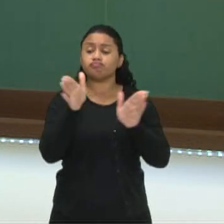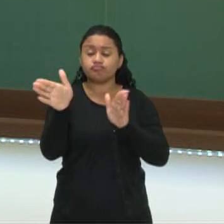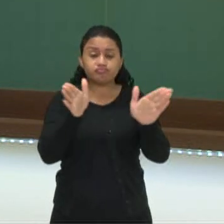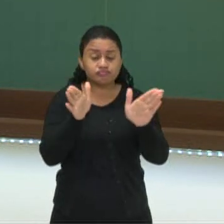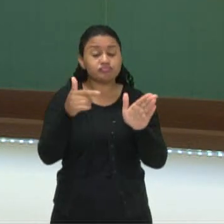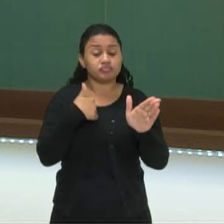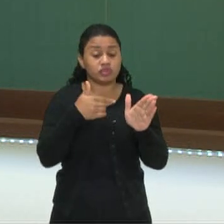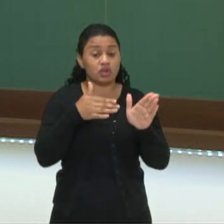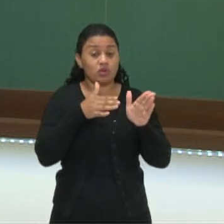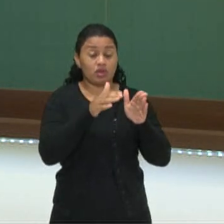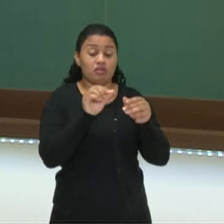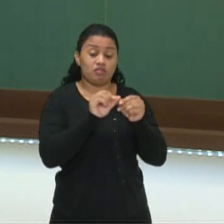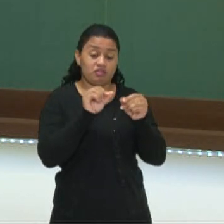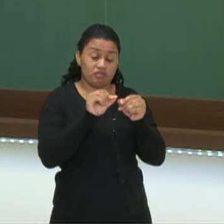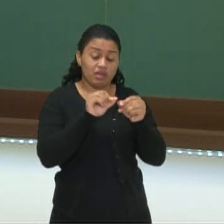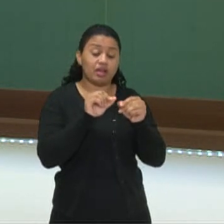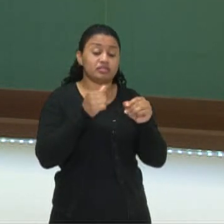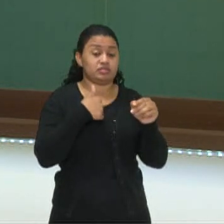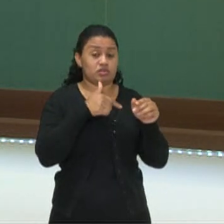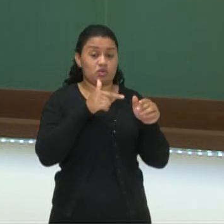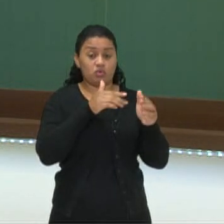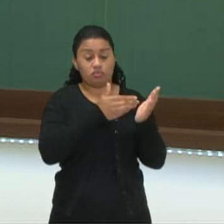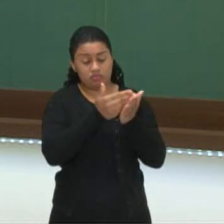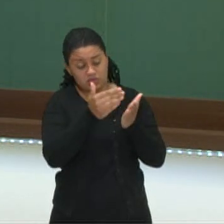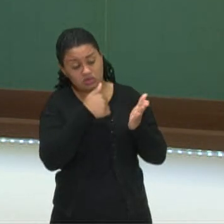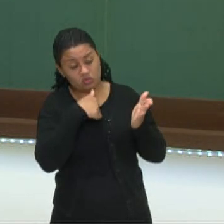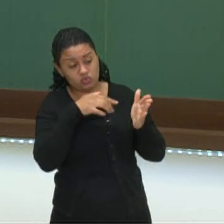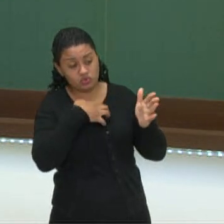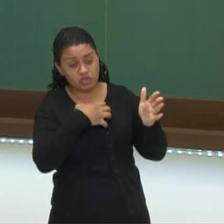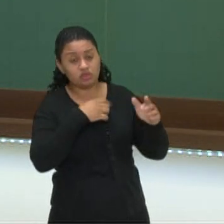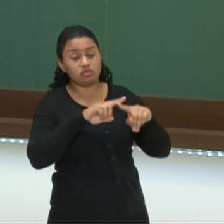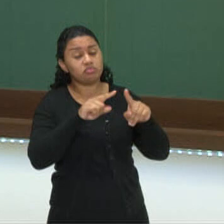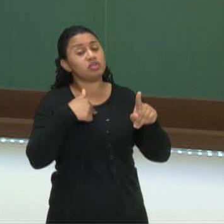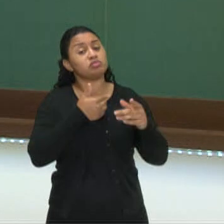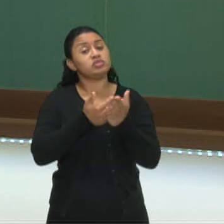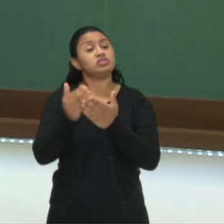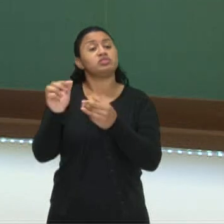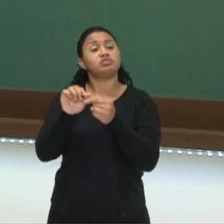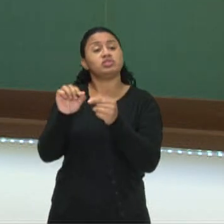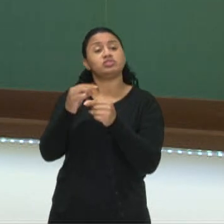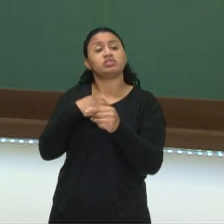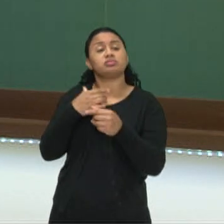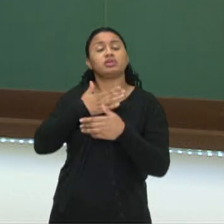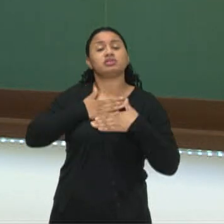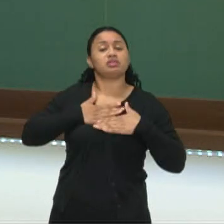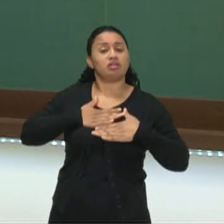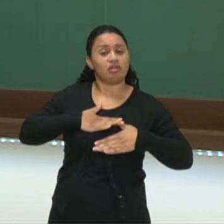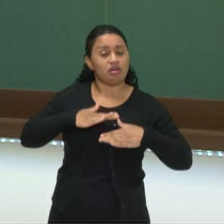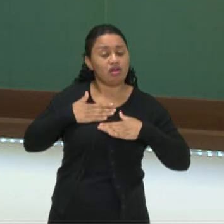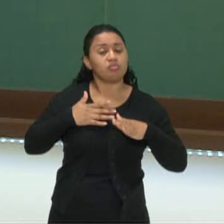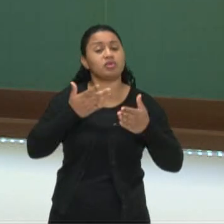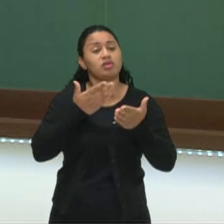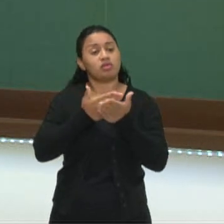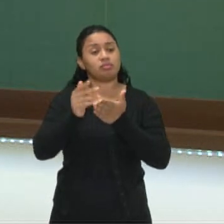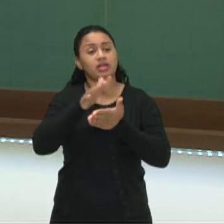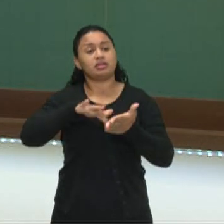a linha dele, porque ele começou o movimento e outras pessoas começaram a ir atrás dele, mas começaram a fazer uma coisa mais calma. Aí começa